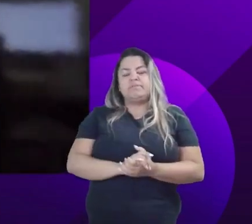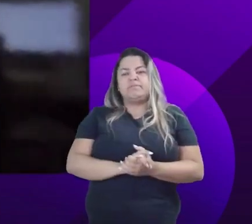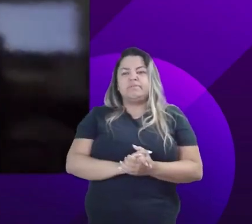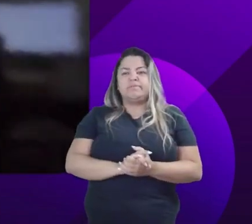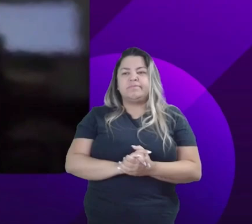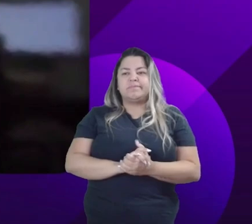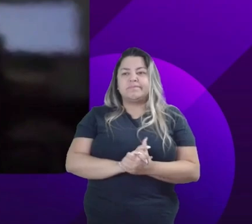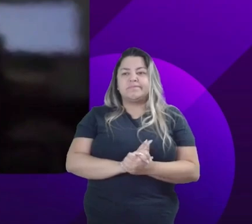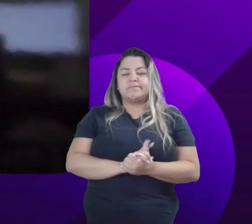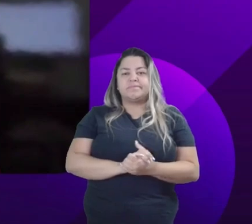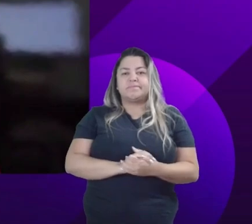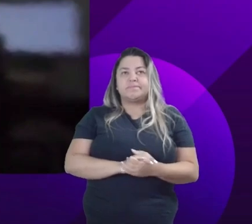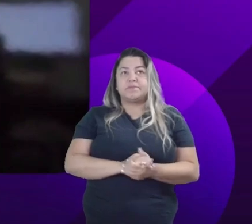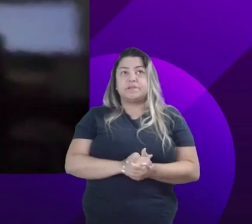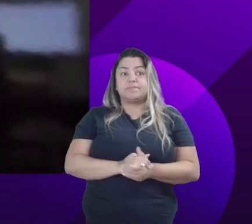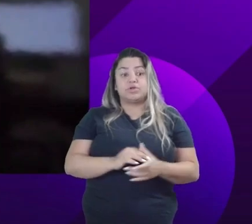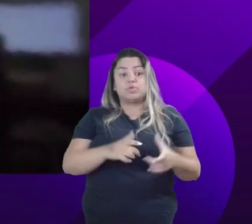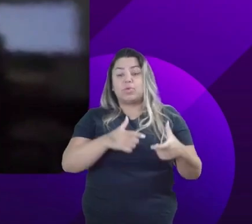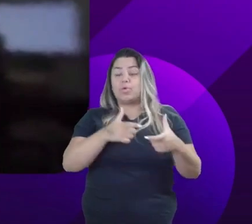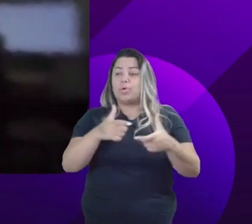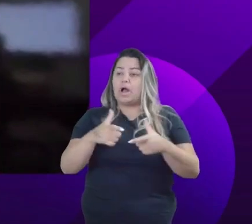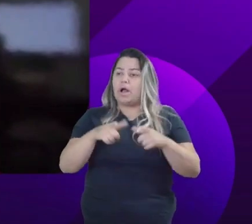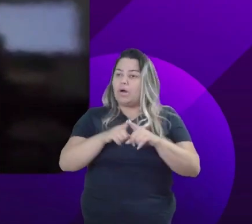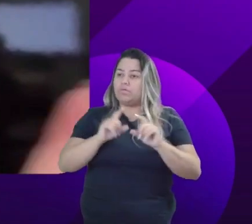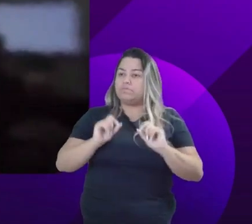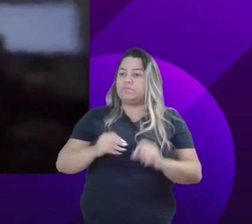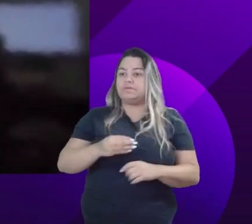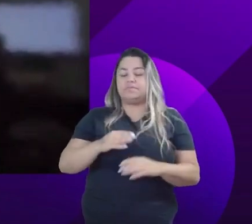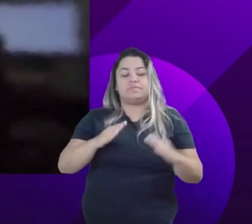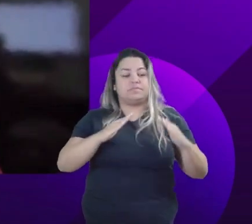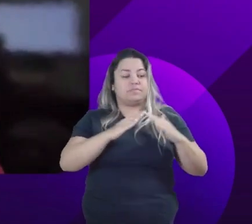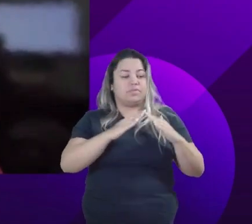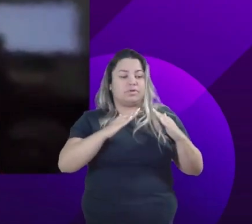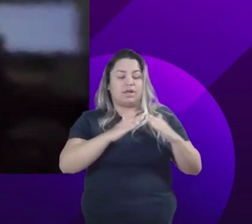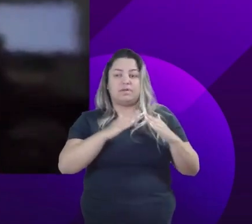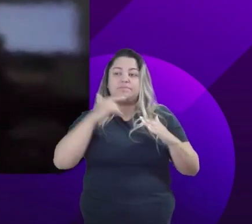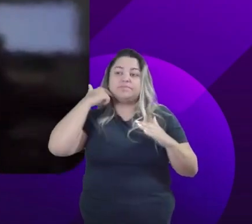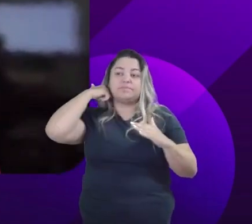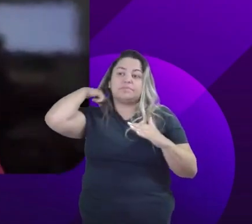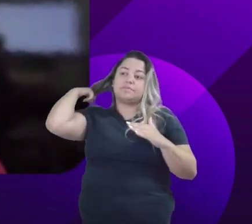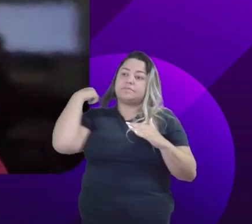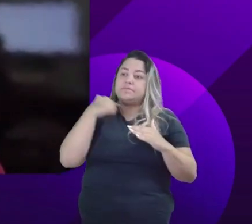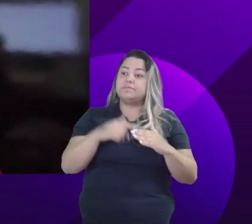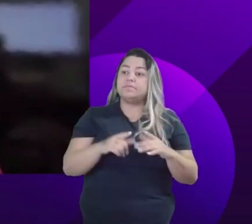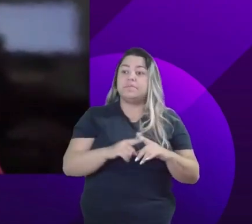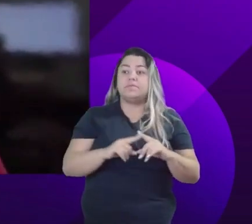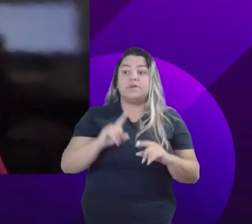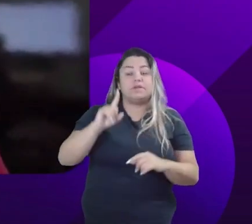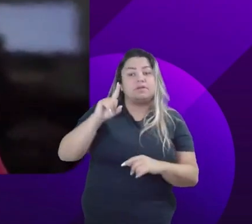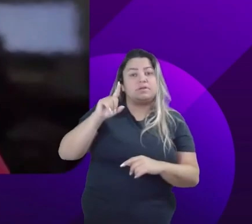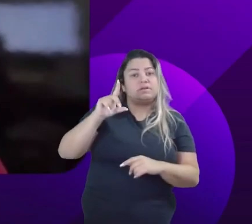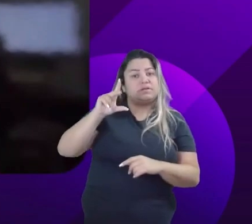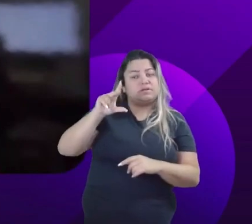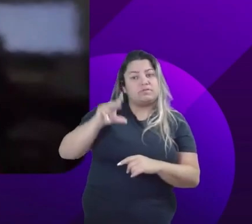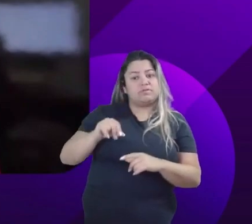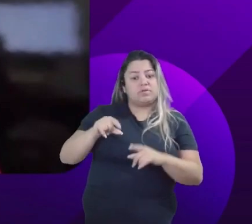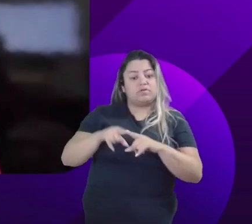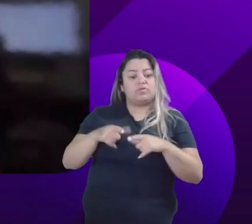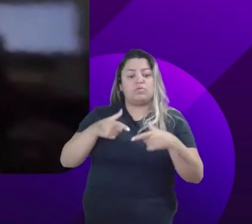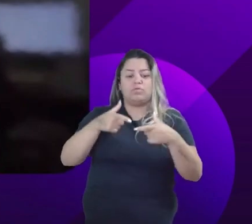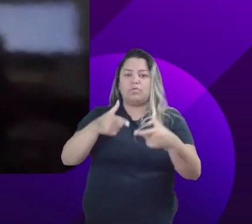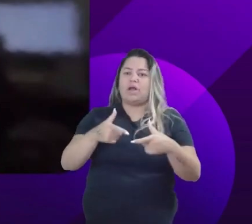um local que consiga habitar, né, enfim, construir ali imóveis que não sejam áreas